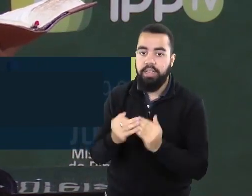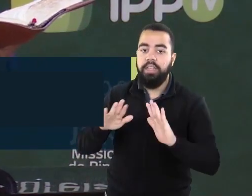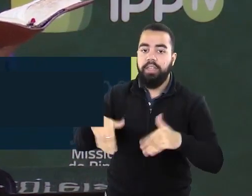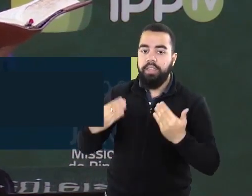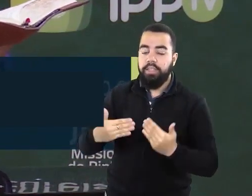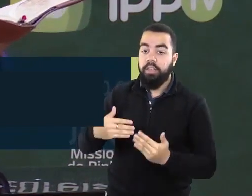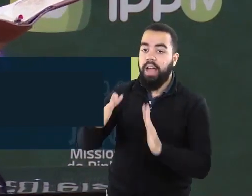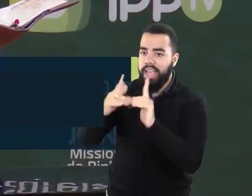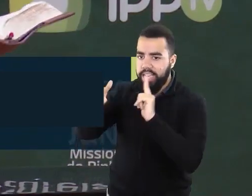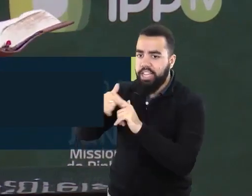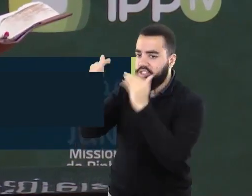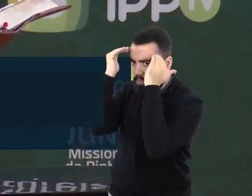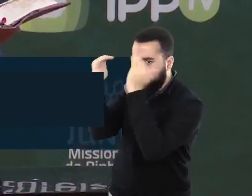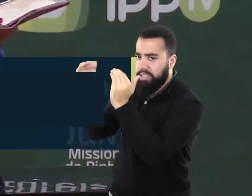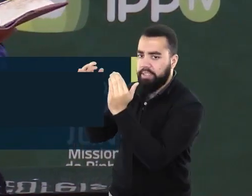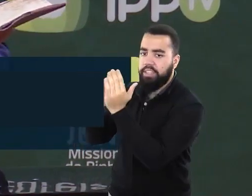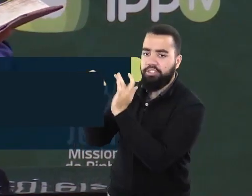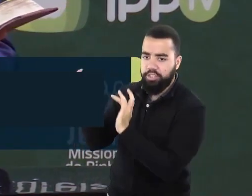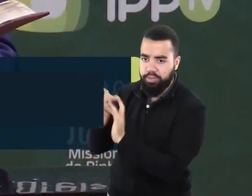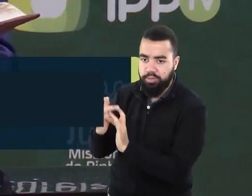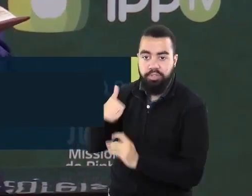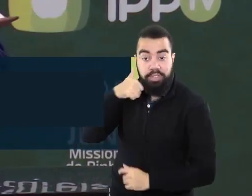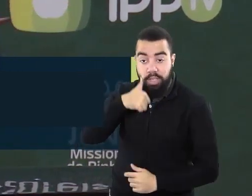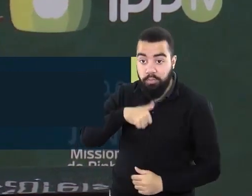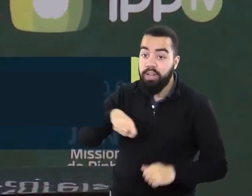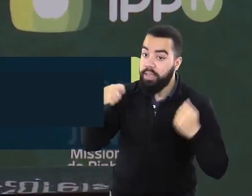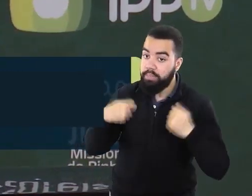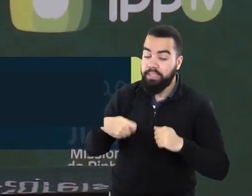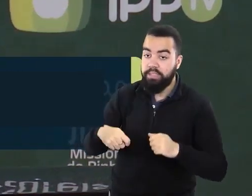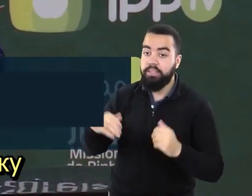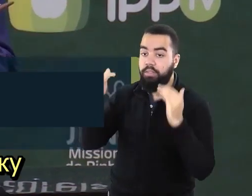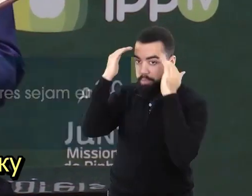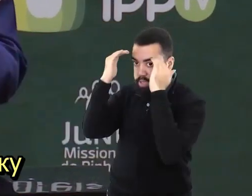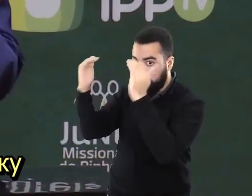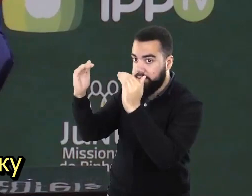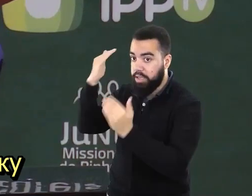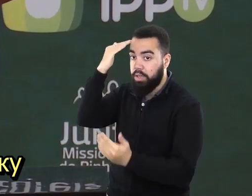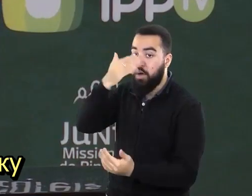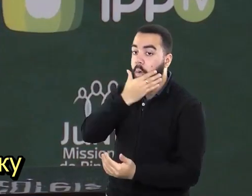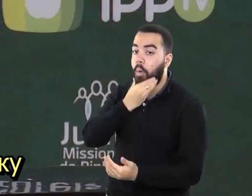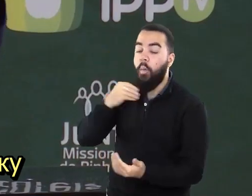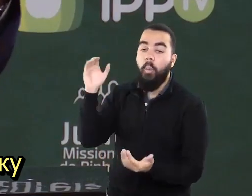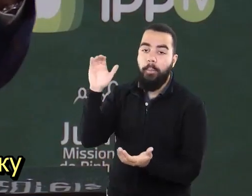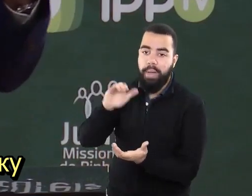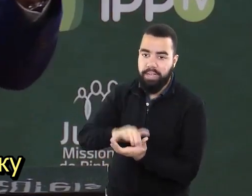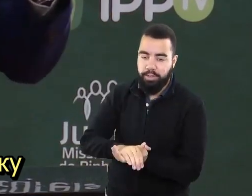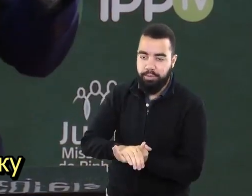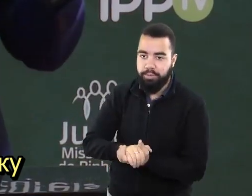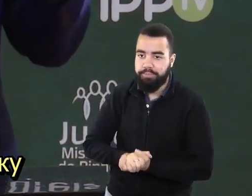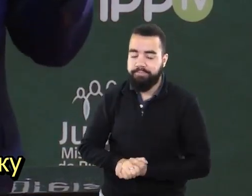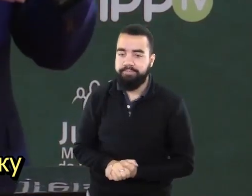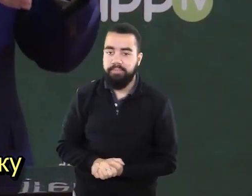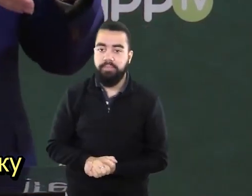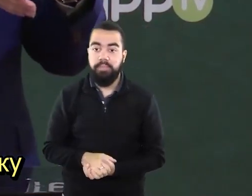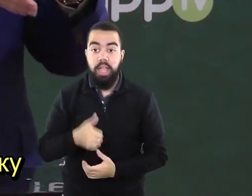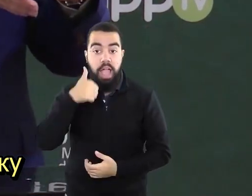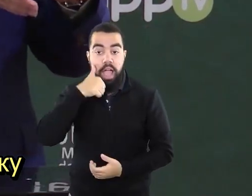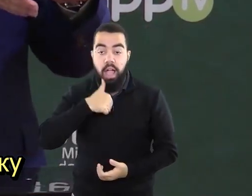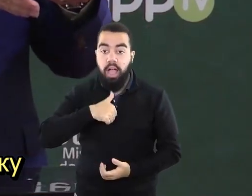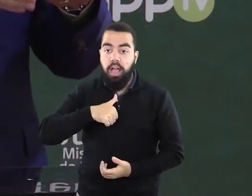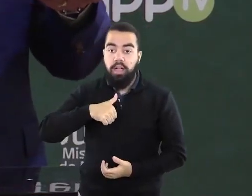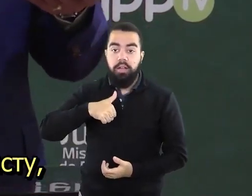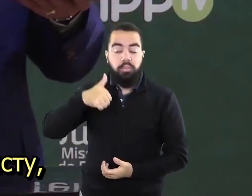tudo submissas ao seu marido. Então veja bem, a mulher vai ser submissa ao seu